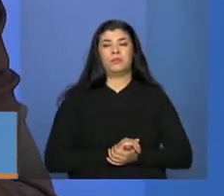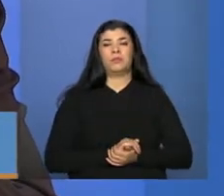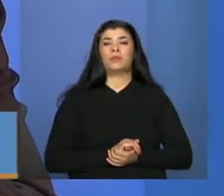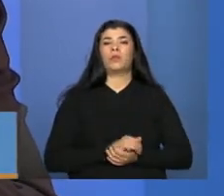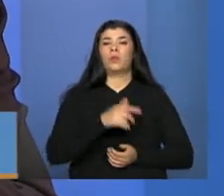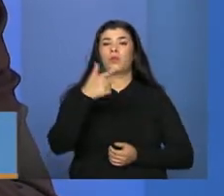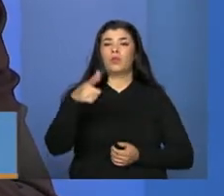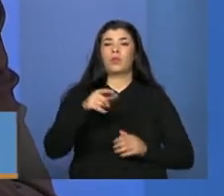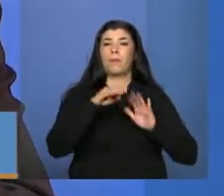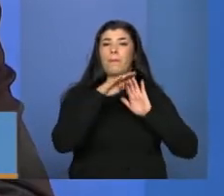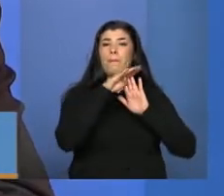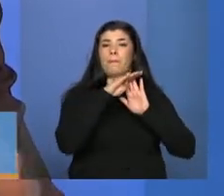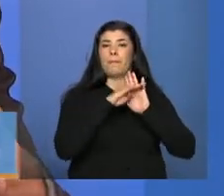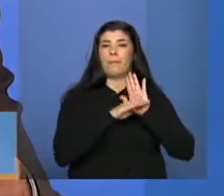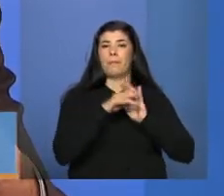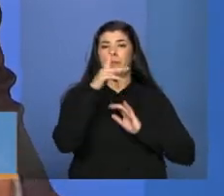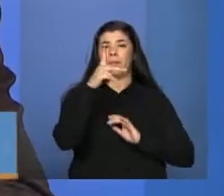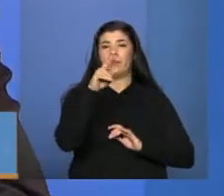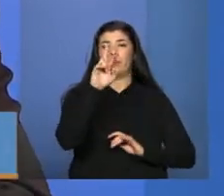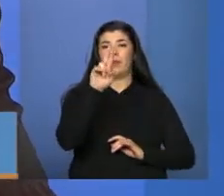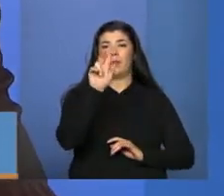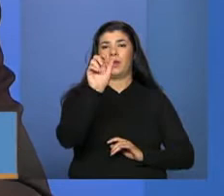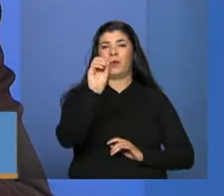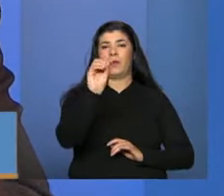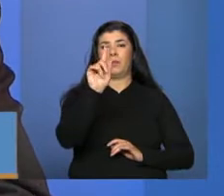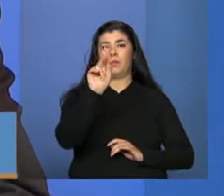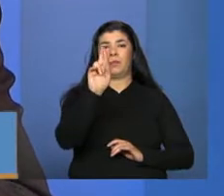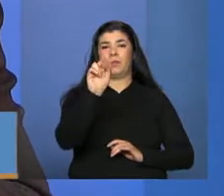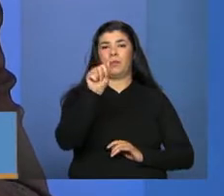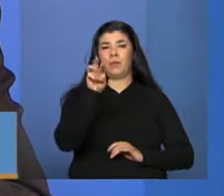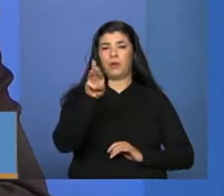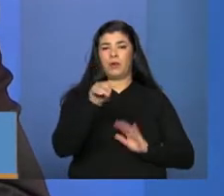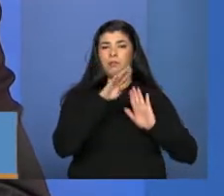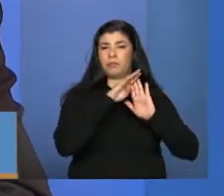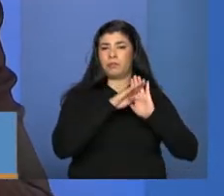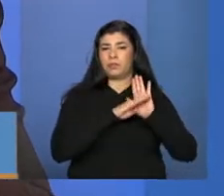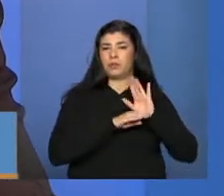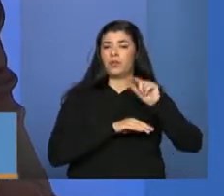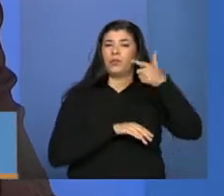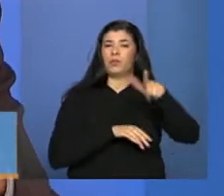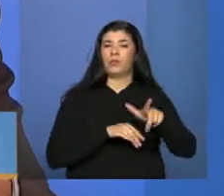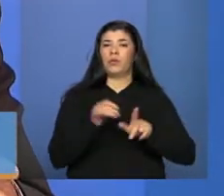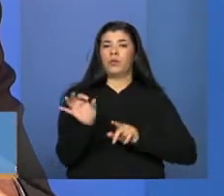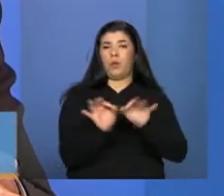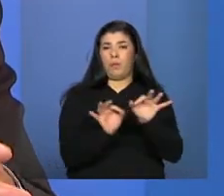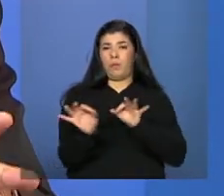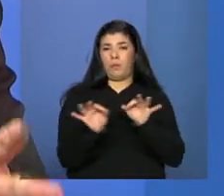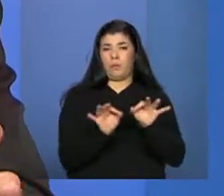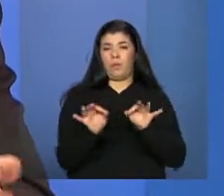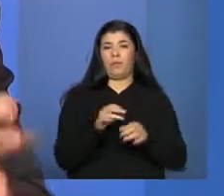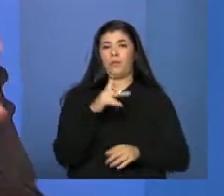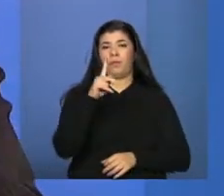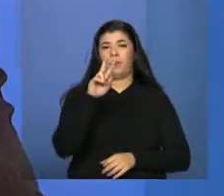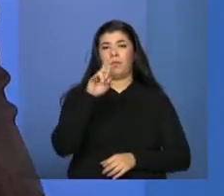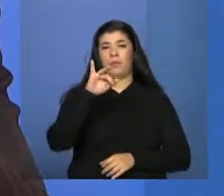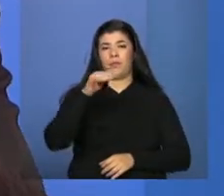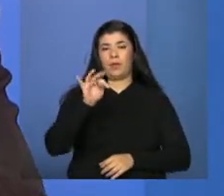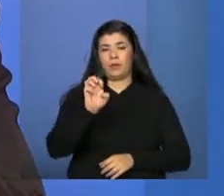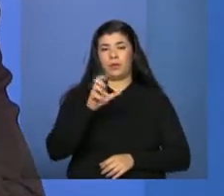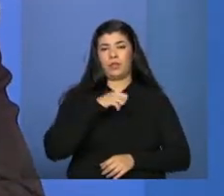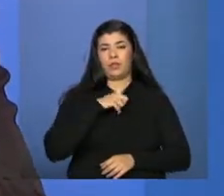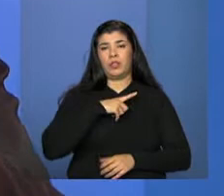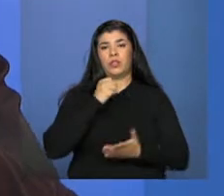Programas, projetos, os seus servidores podem ser contratados por processo seletivo simplificado. Então, essa